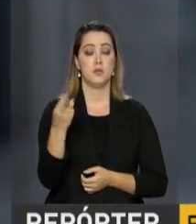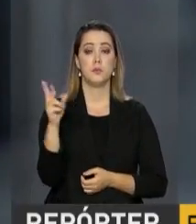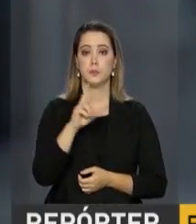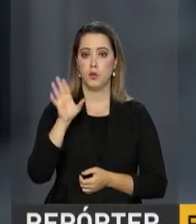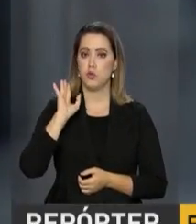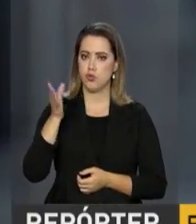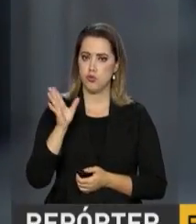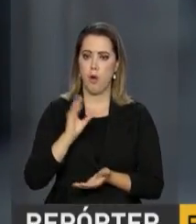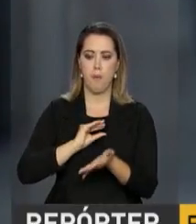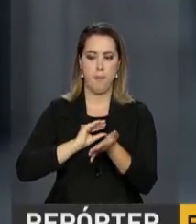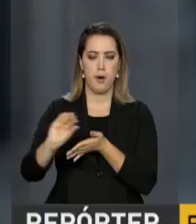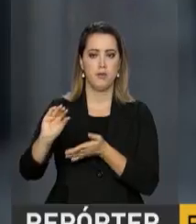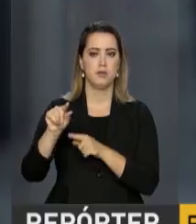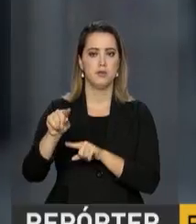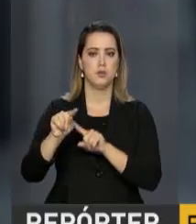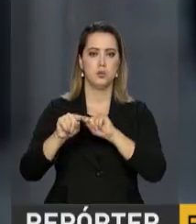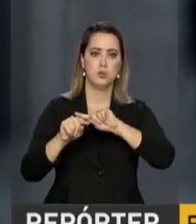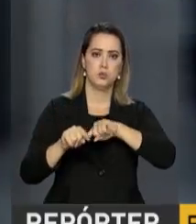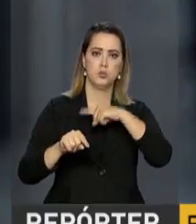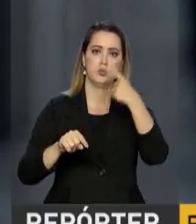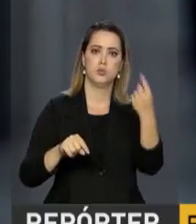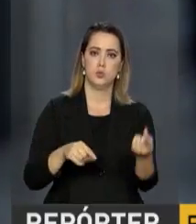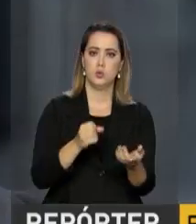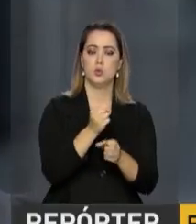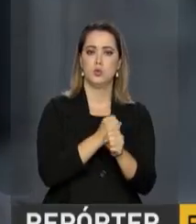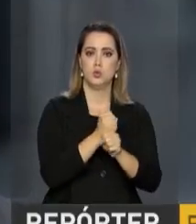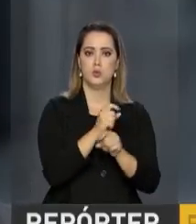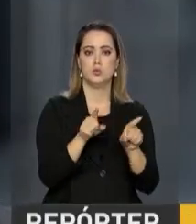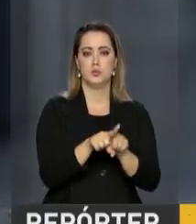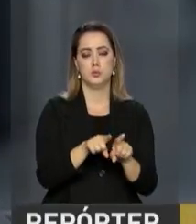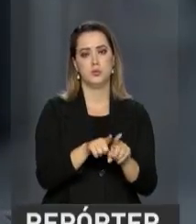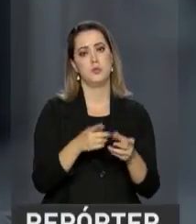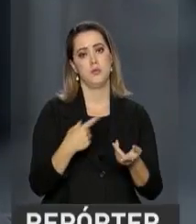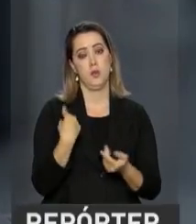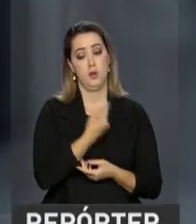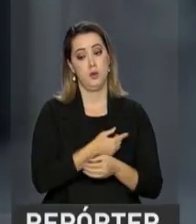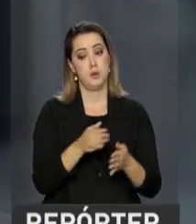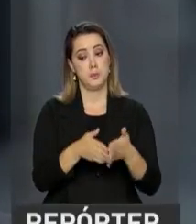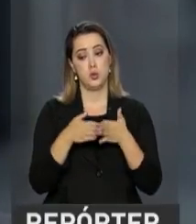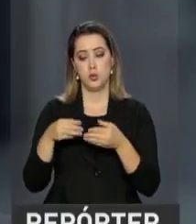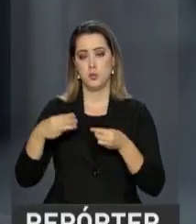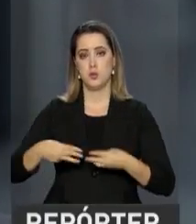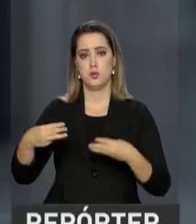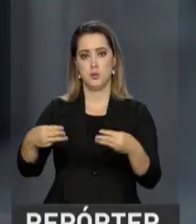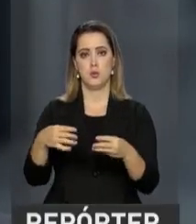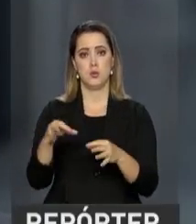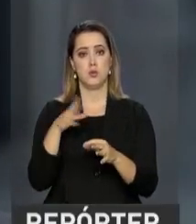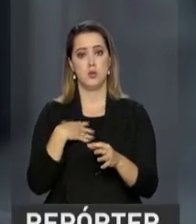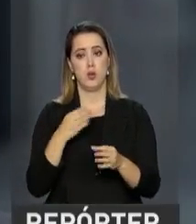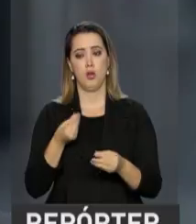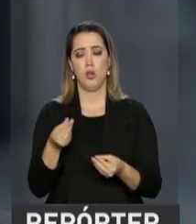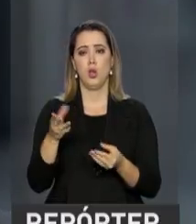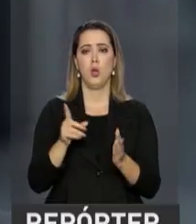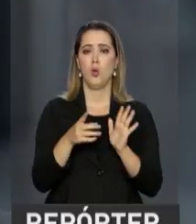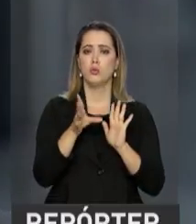já executada este ano e o restante no próximo ano. Nós pedimos aos ministérios para que fizessem um mapa de demanda